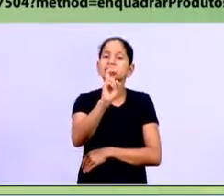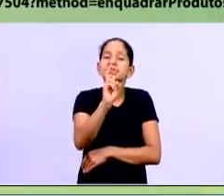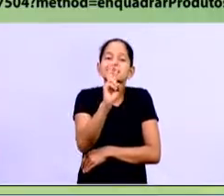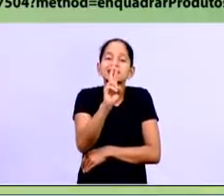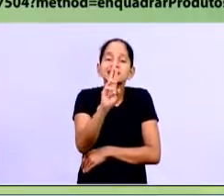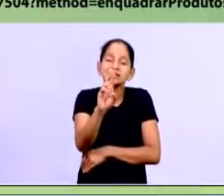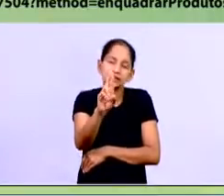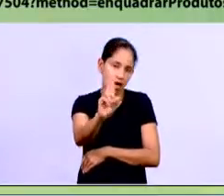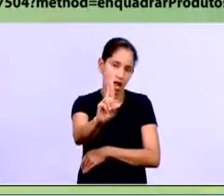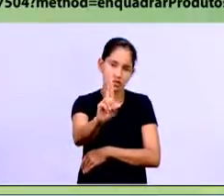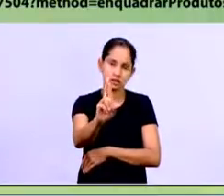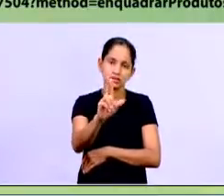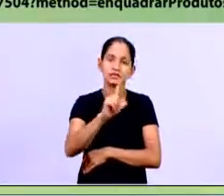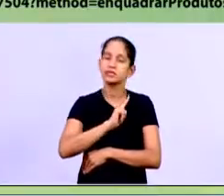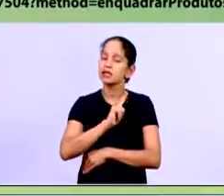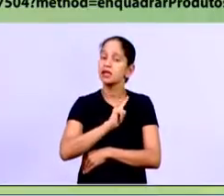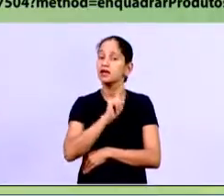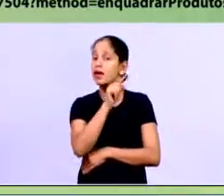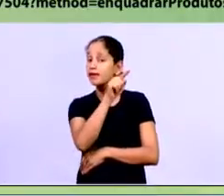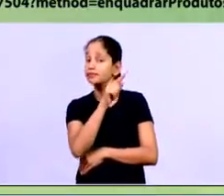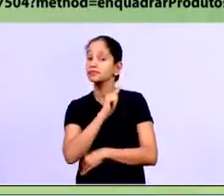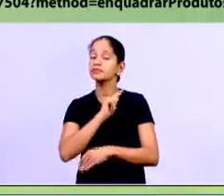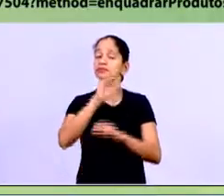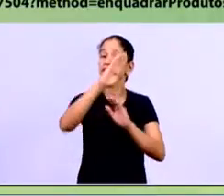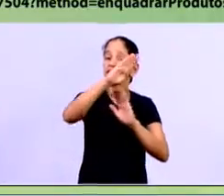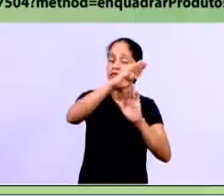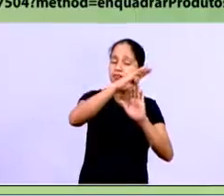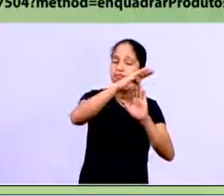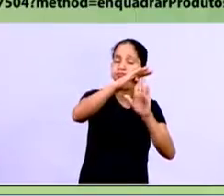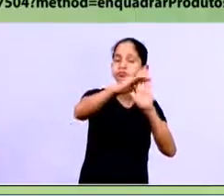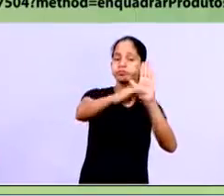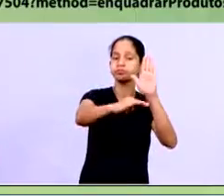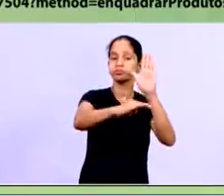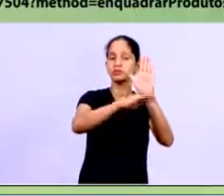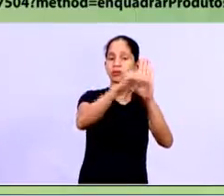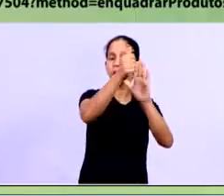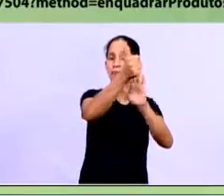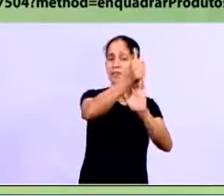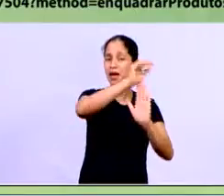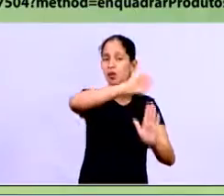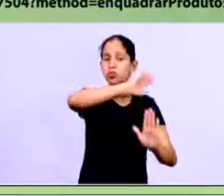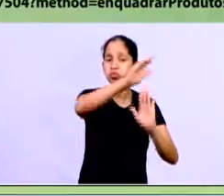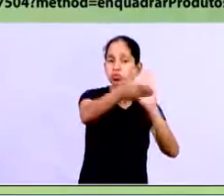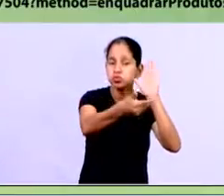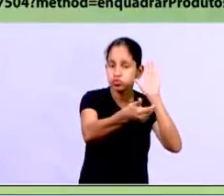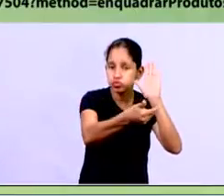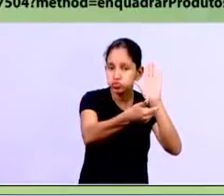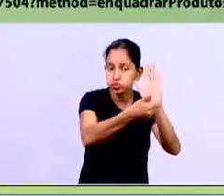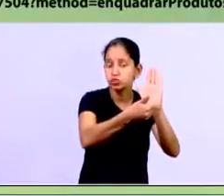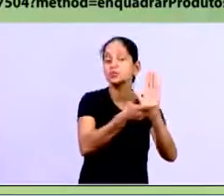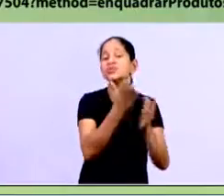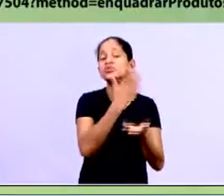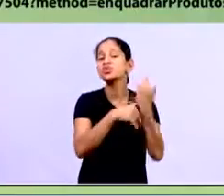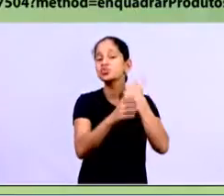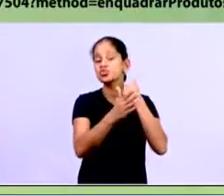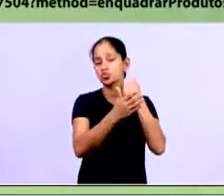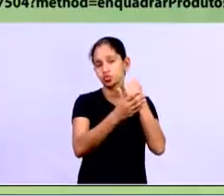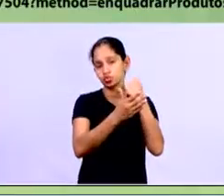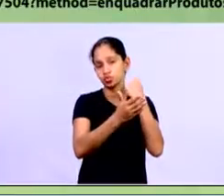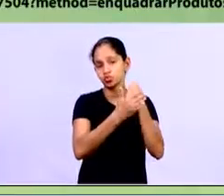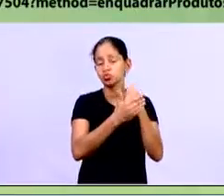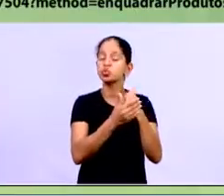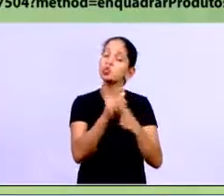223,05. A amortização, ela estará aqui embutida dentro dessa prestação. Aqueles R$ 533 ali, uma